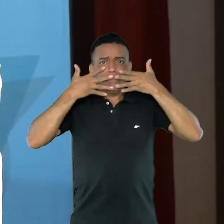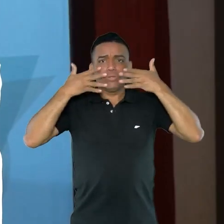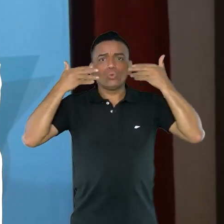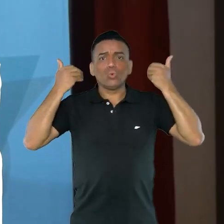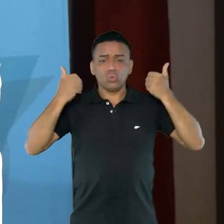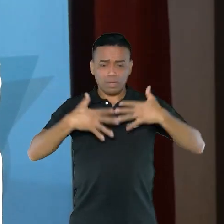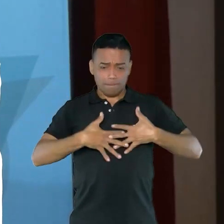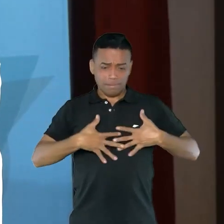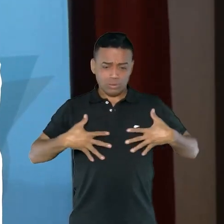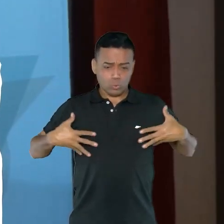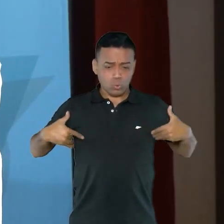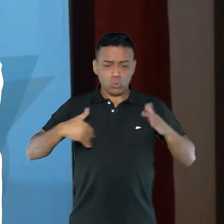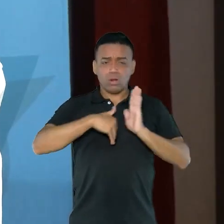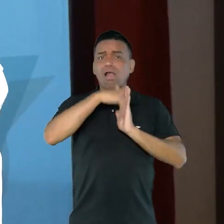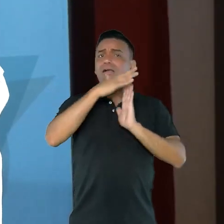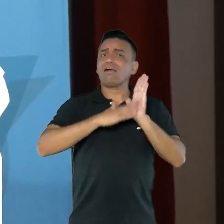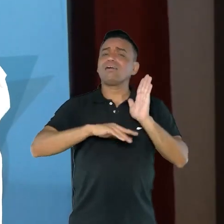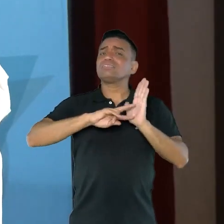né?